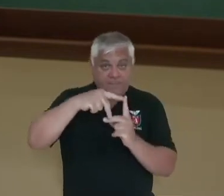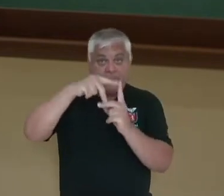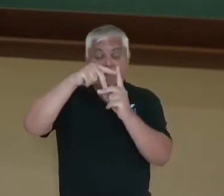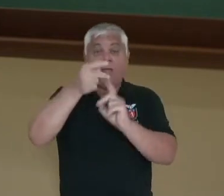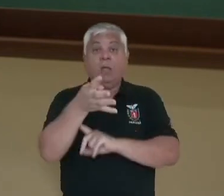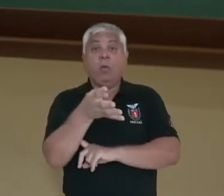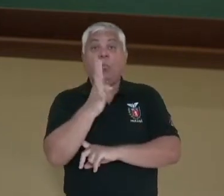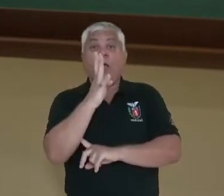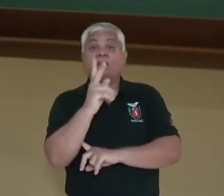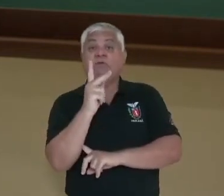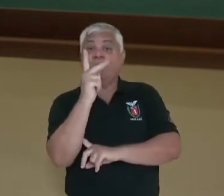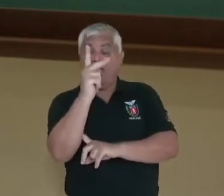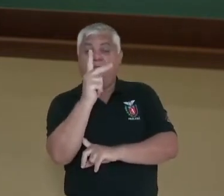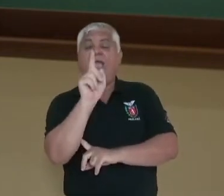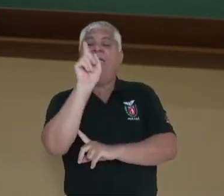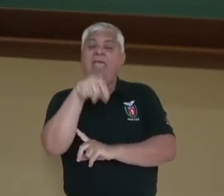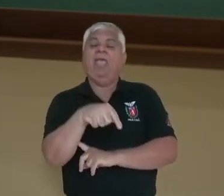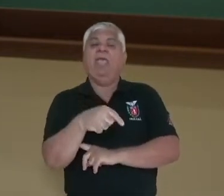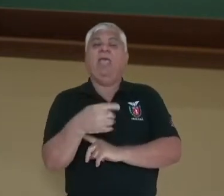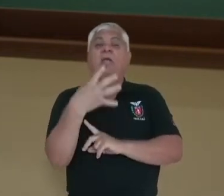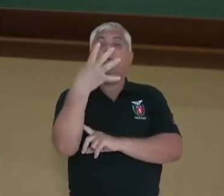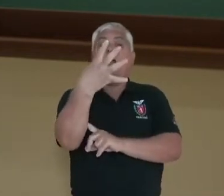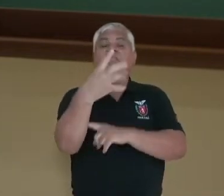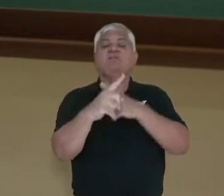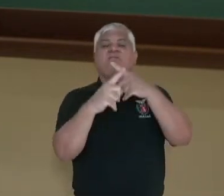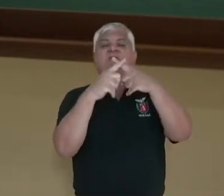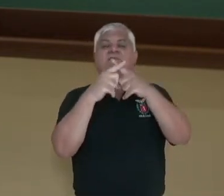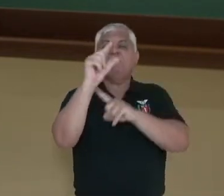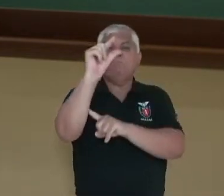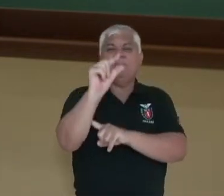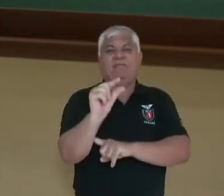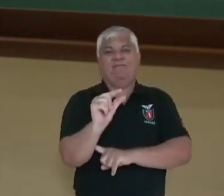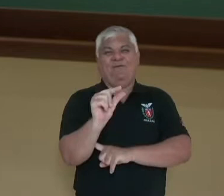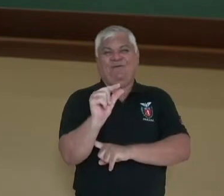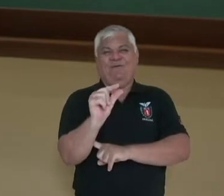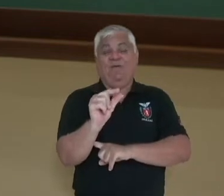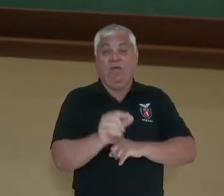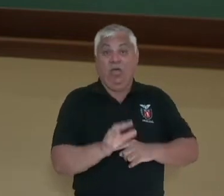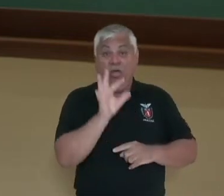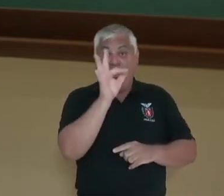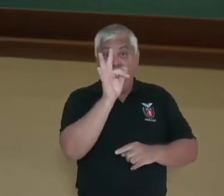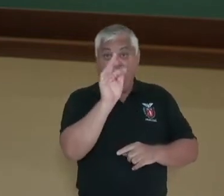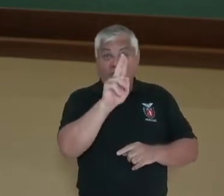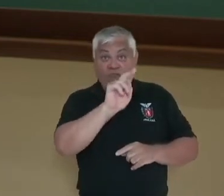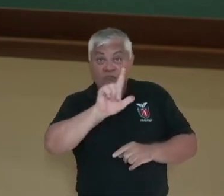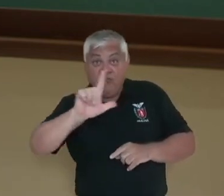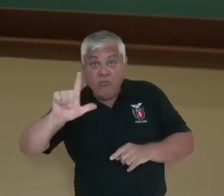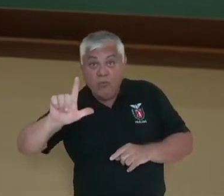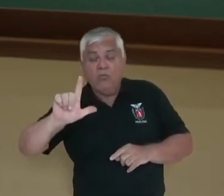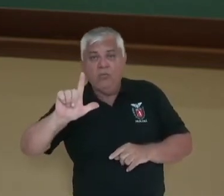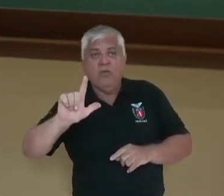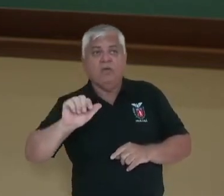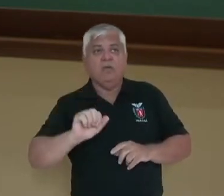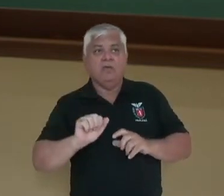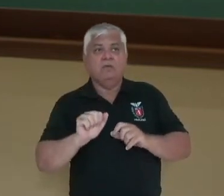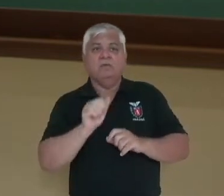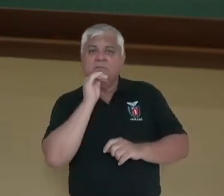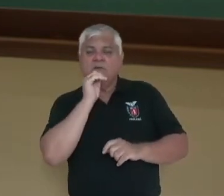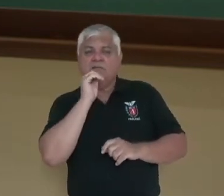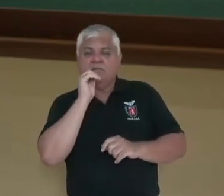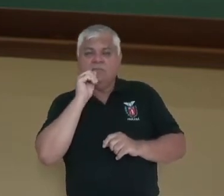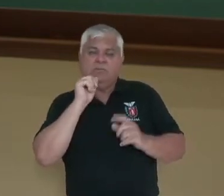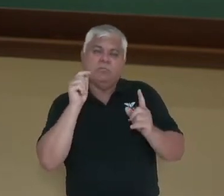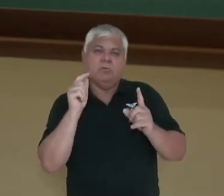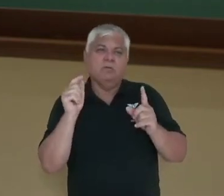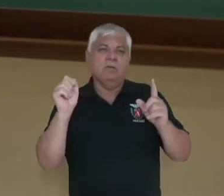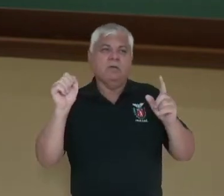é 4 vezes menor do que de uma tela Full HD. Então aqui vocês estão vendo a diferença de imagem, né, pessoal? Aqui eu tenho uma